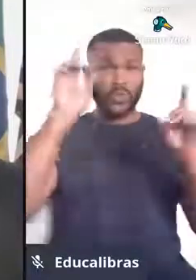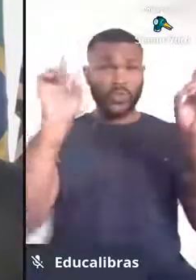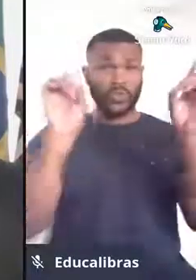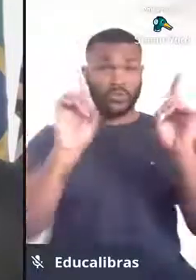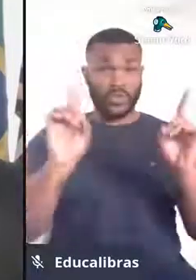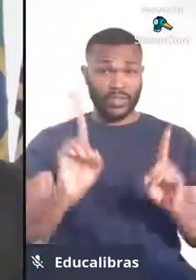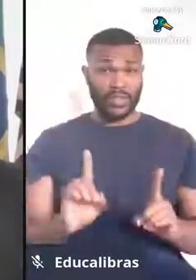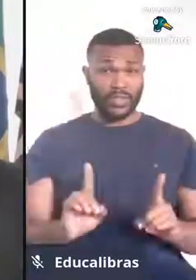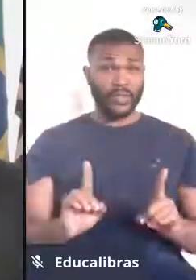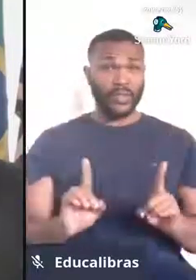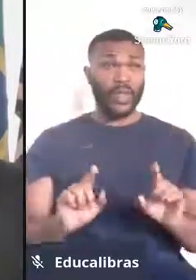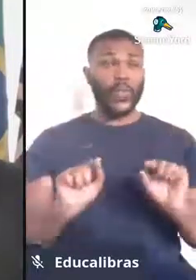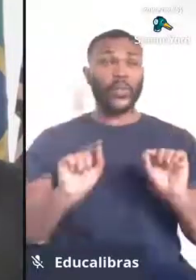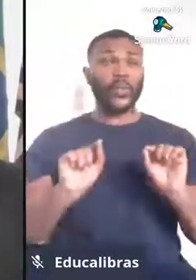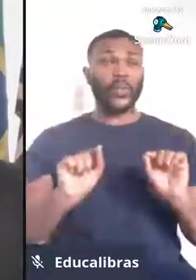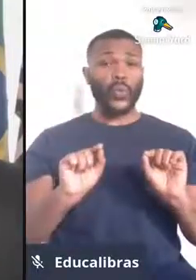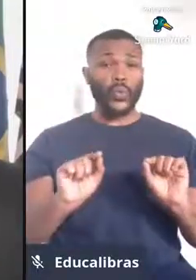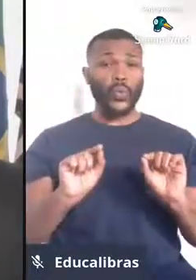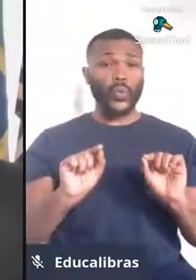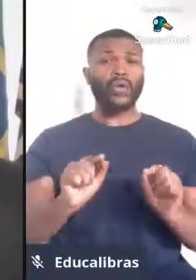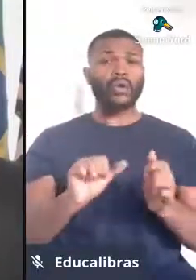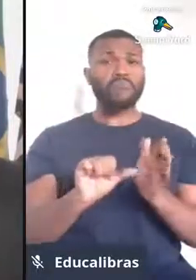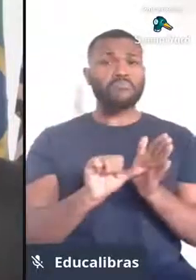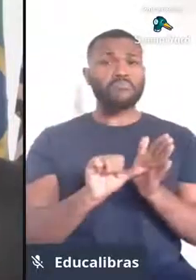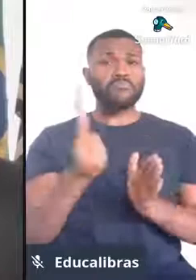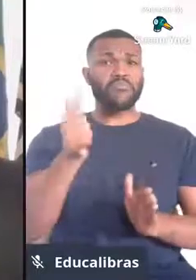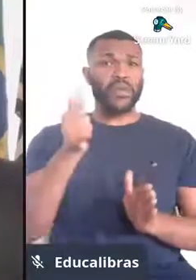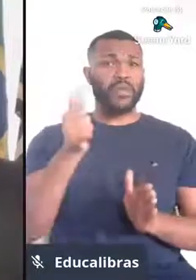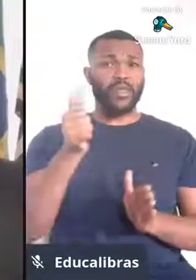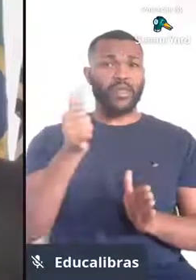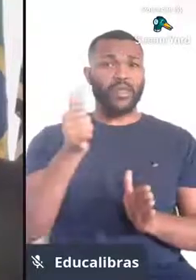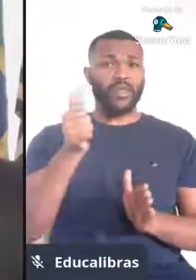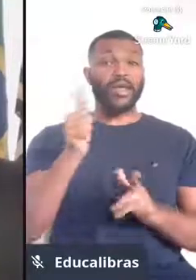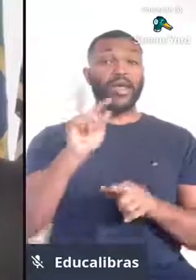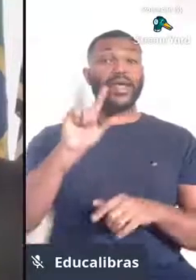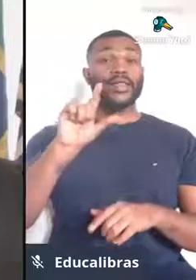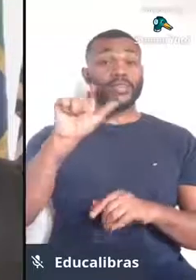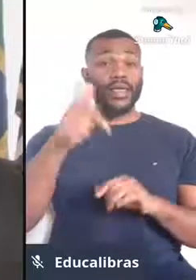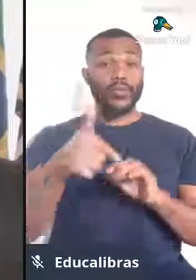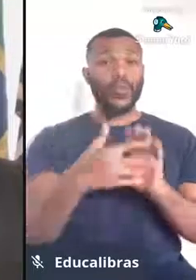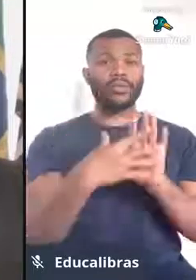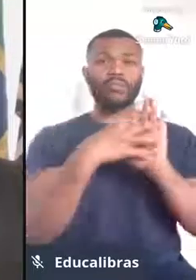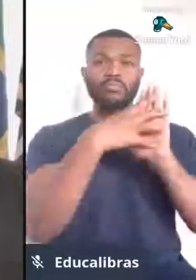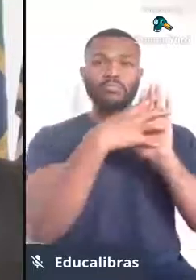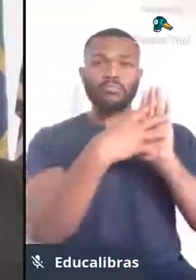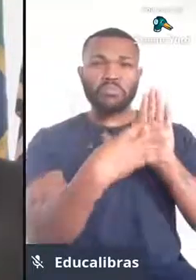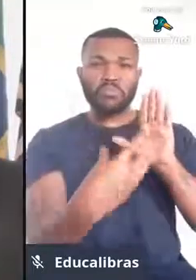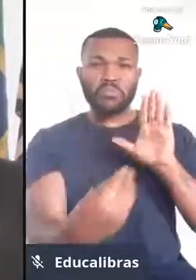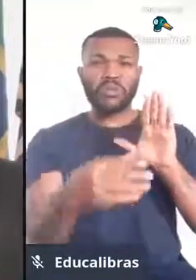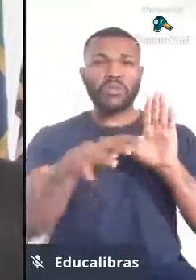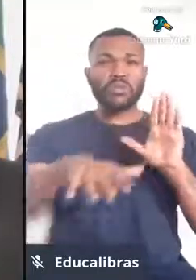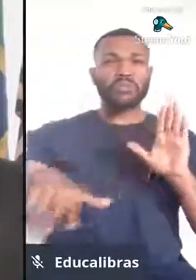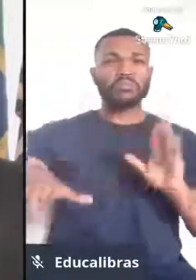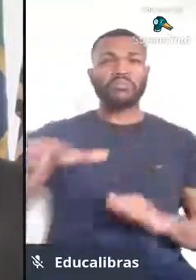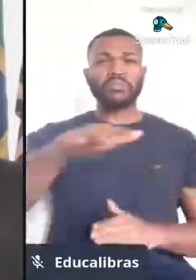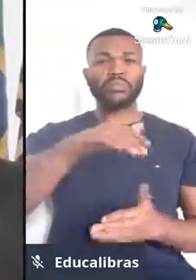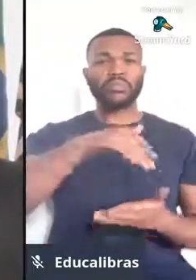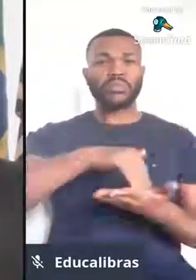que foi precursora, e outras secretarias foram criadas, inclusive no plano